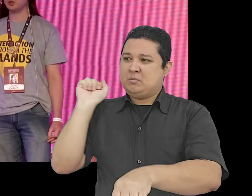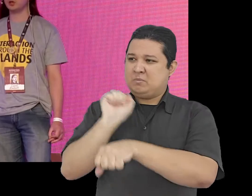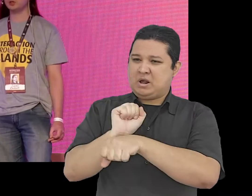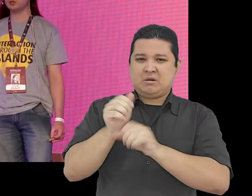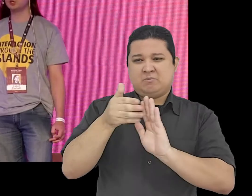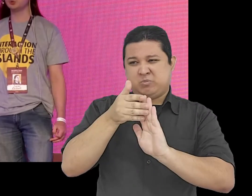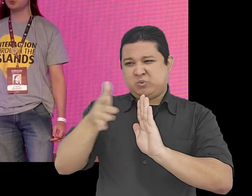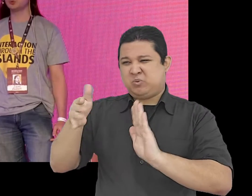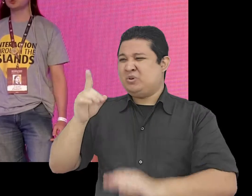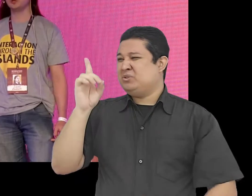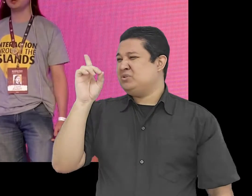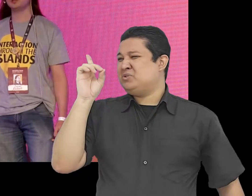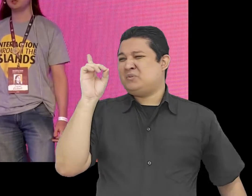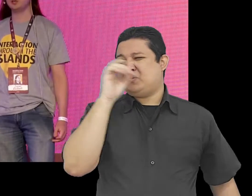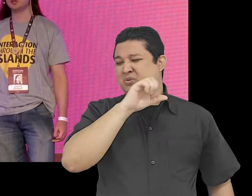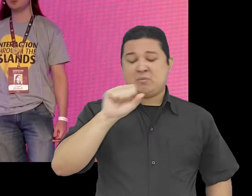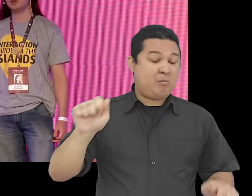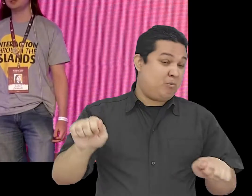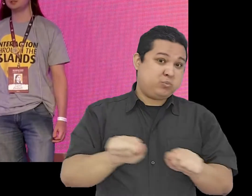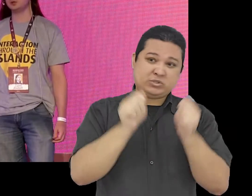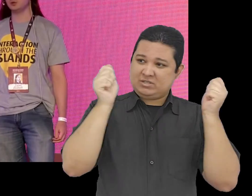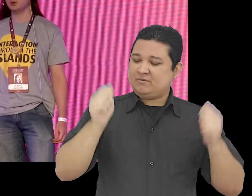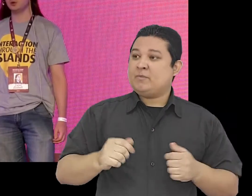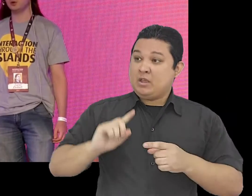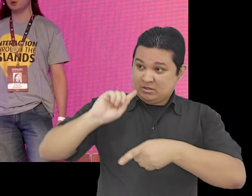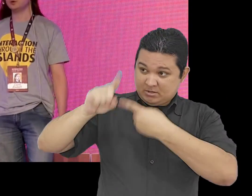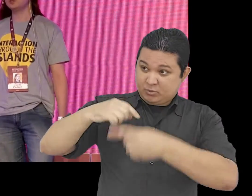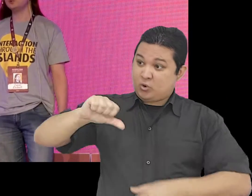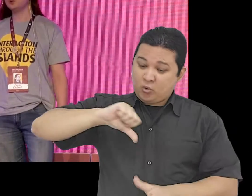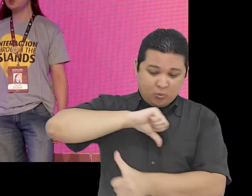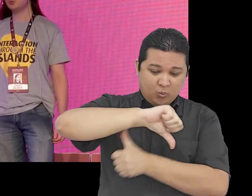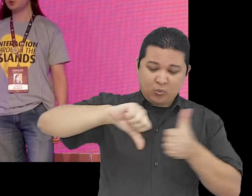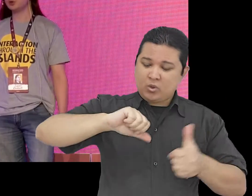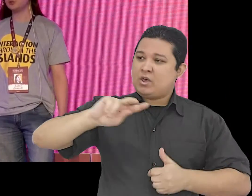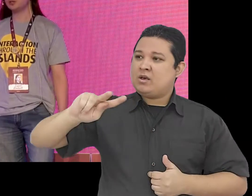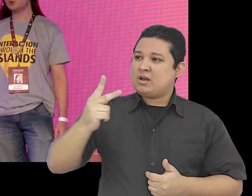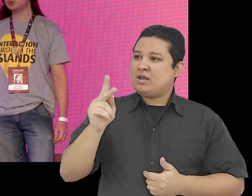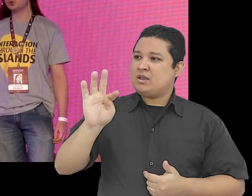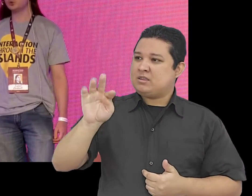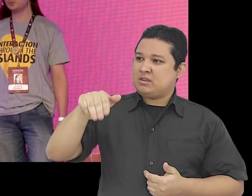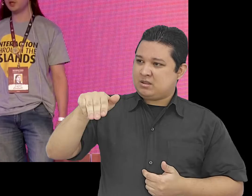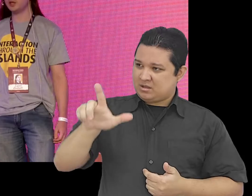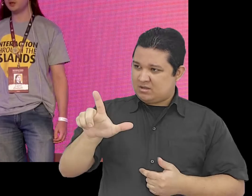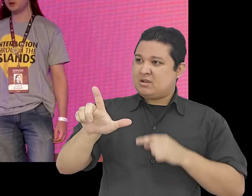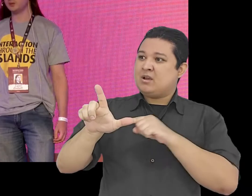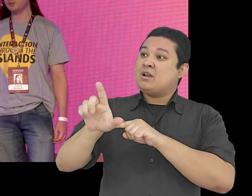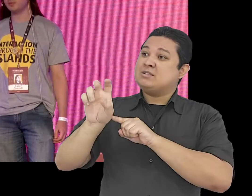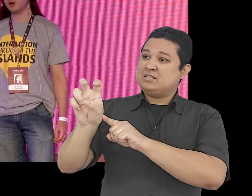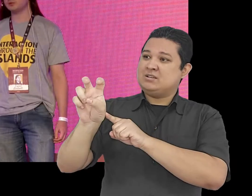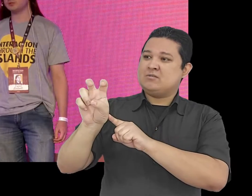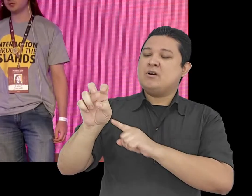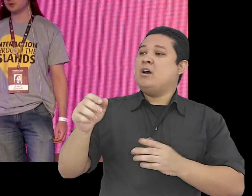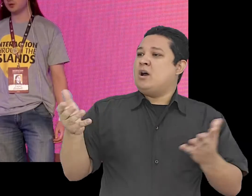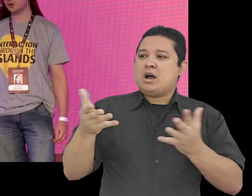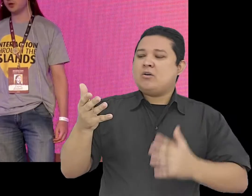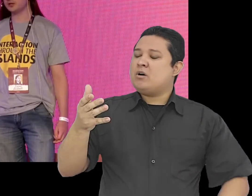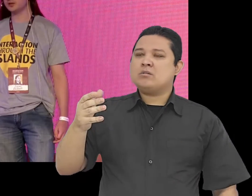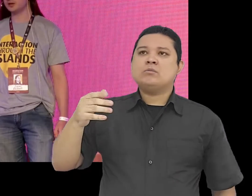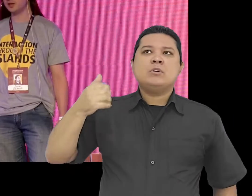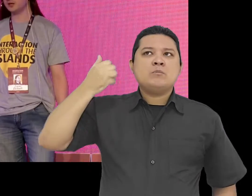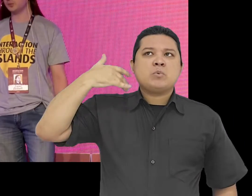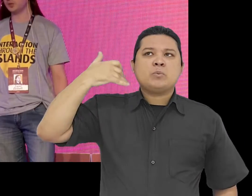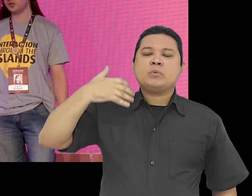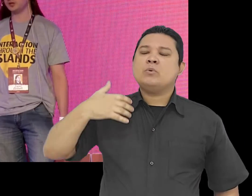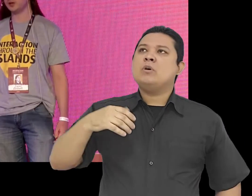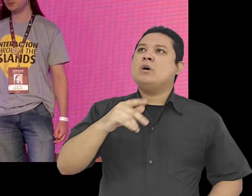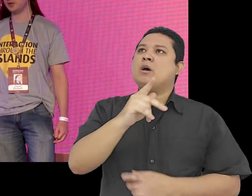Mas desde que a gente mudou para os players em HTML5, simplesmente tem um botão lá que eu escuto play, pause, eu dou